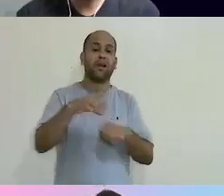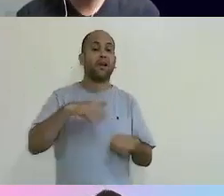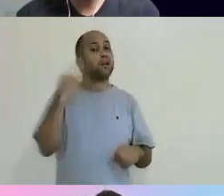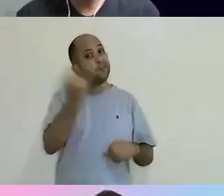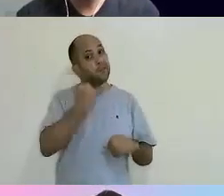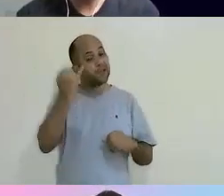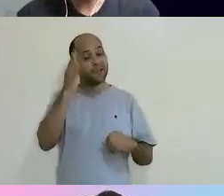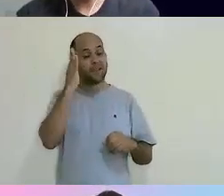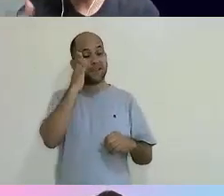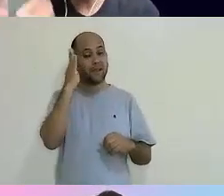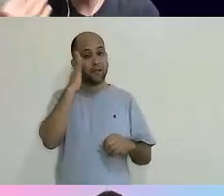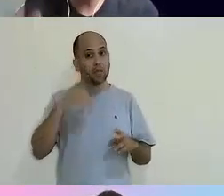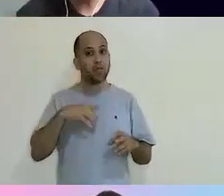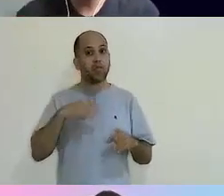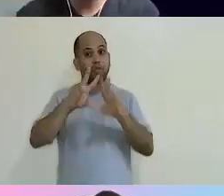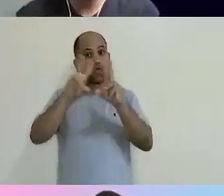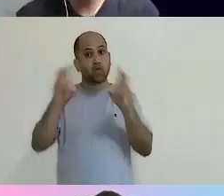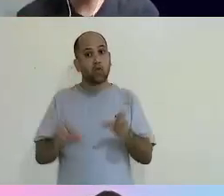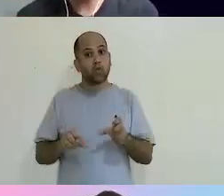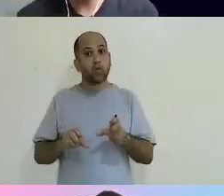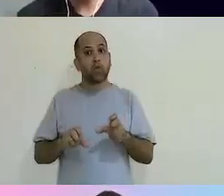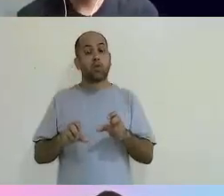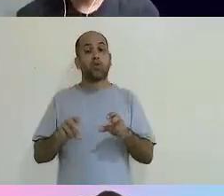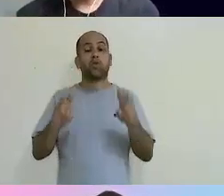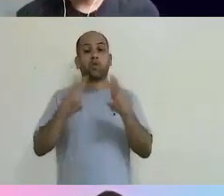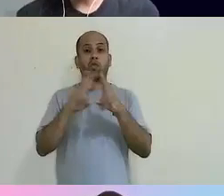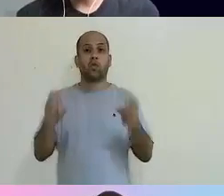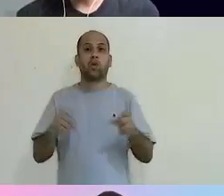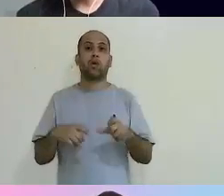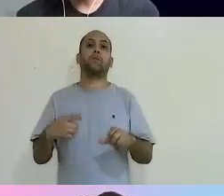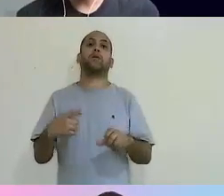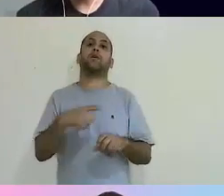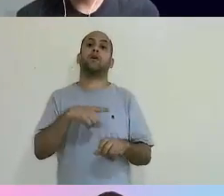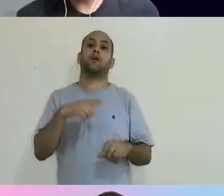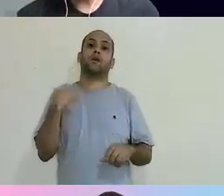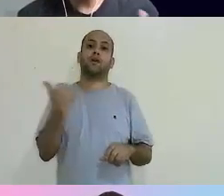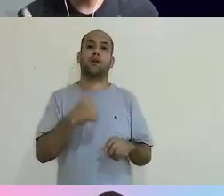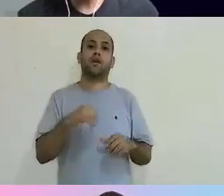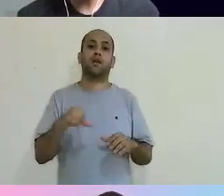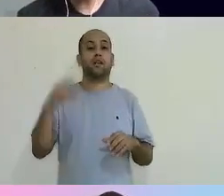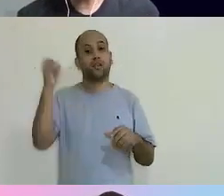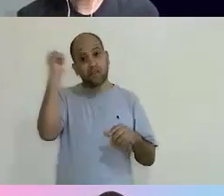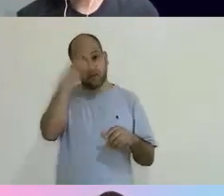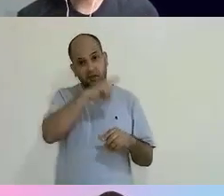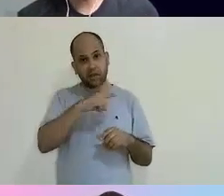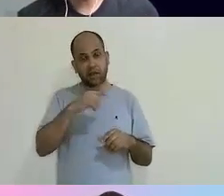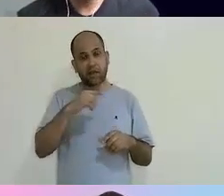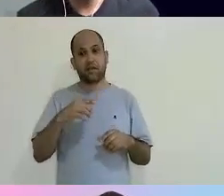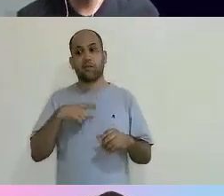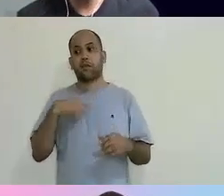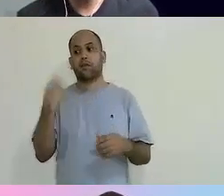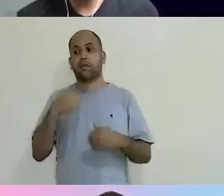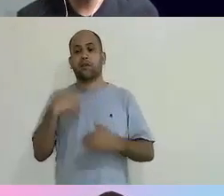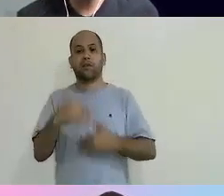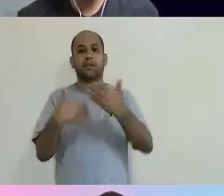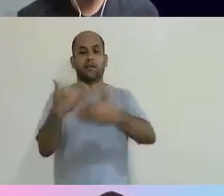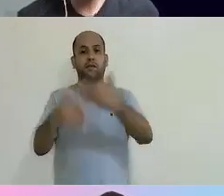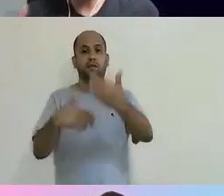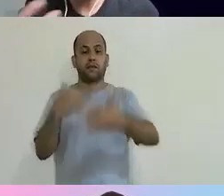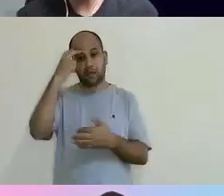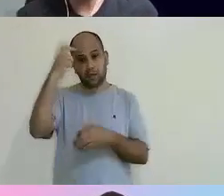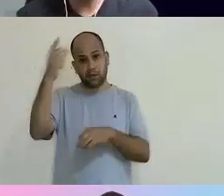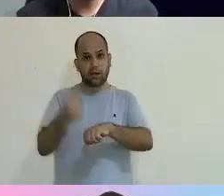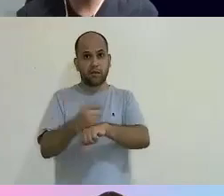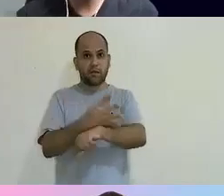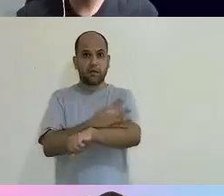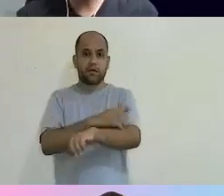as nossas fragilidades, saber sobre os gatilhos que a gente tem, para a gente poder desenvolver ao máximo a nossa inteligência emocional nas